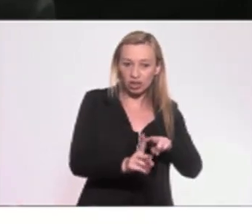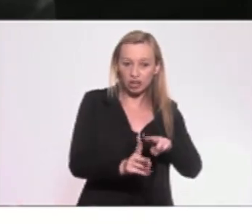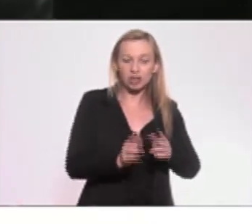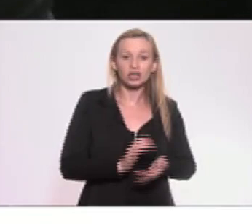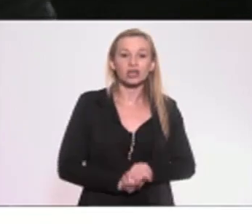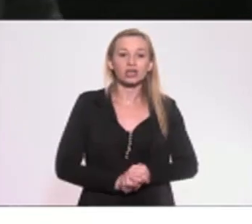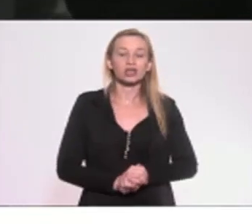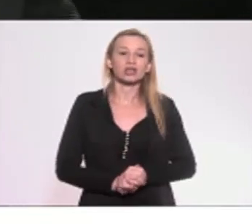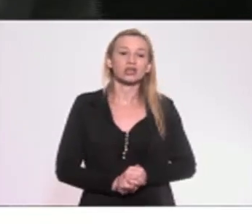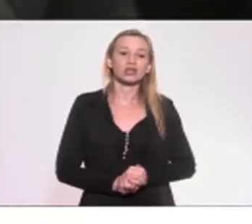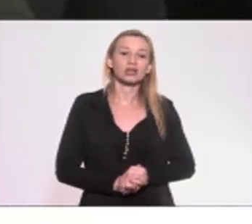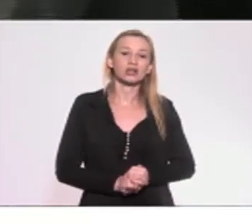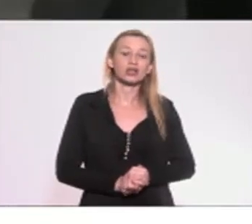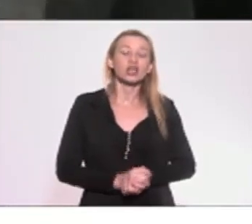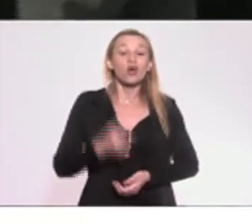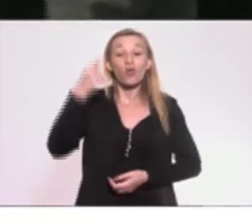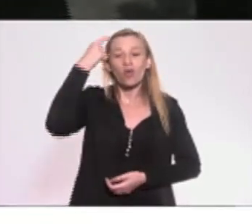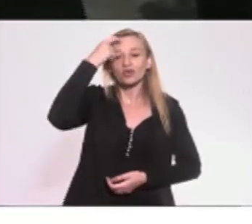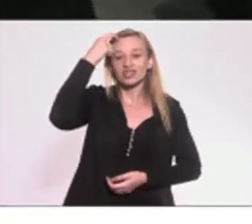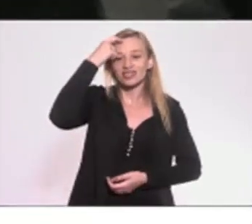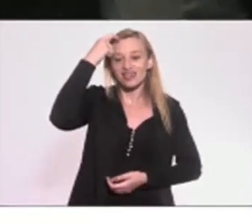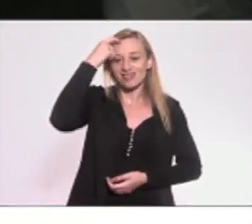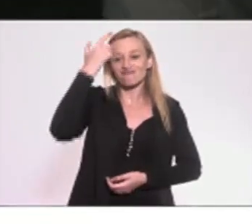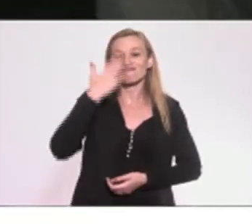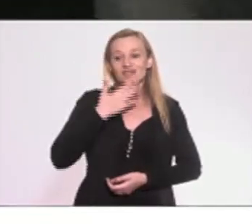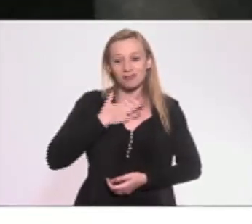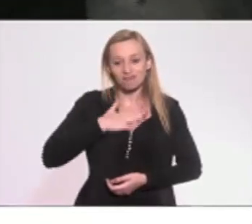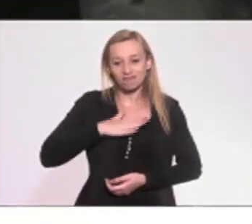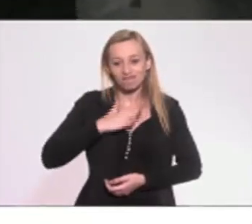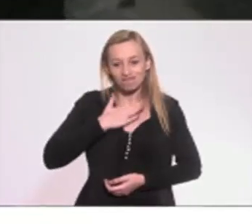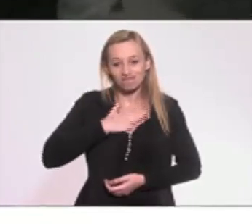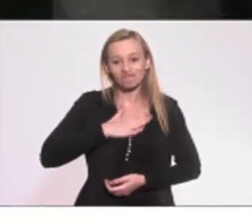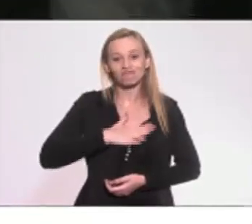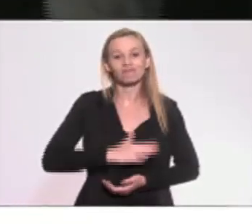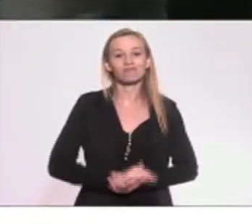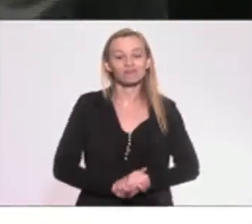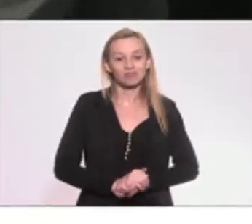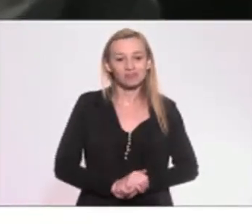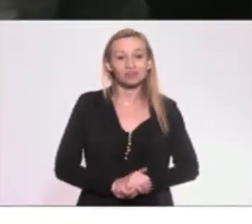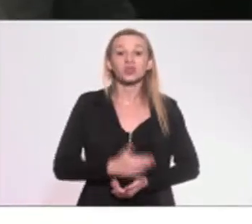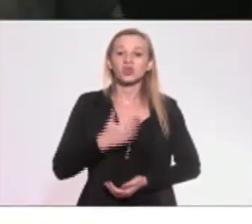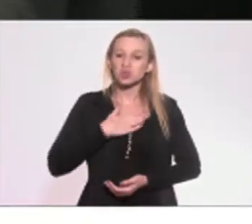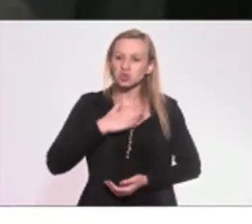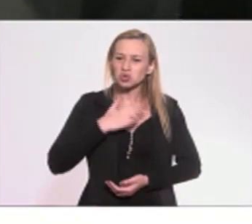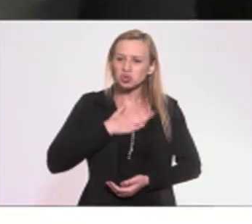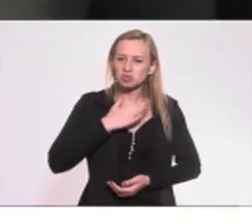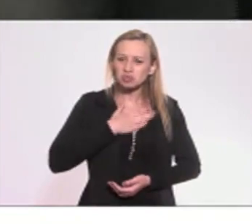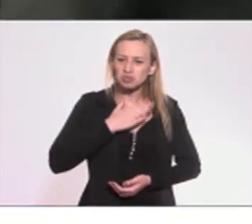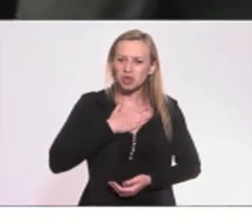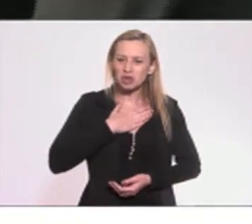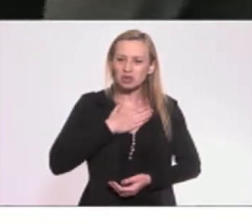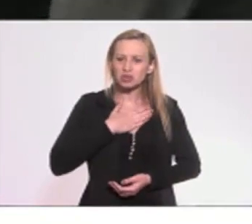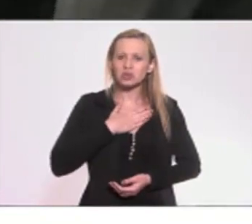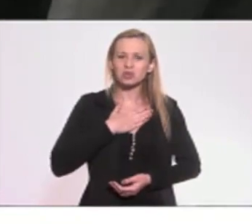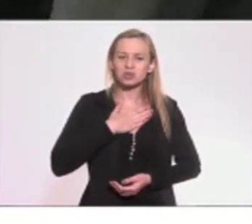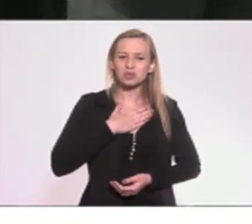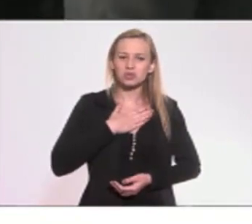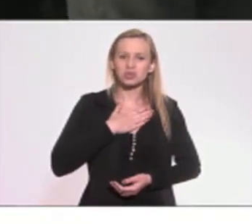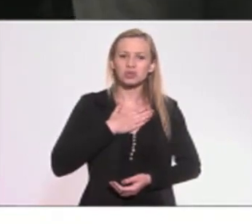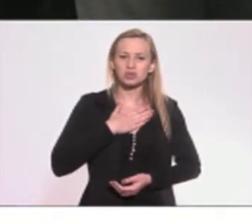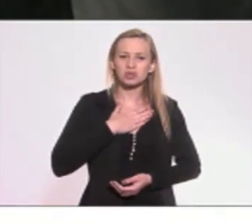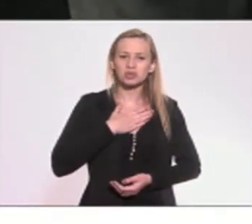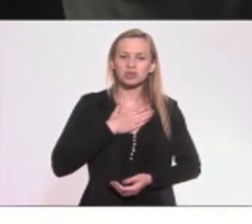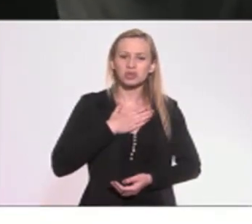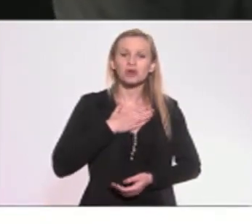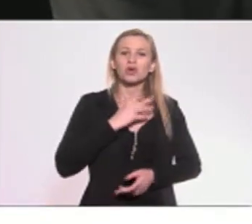voto em conformidade com a minha consciência, eu voto em conformidade com os meus eleitores, que não esperam outro